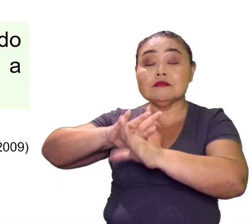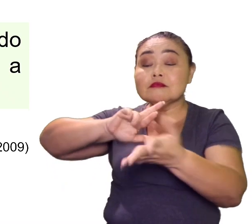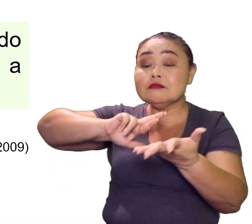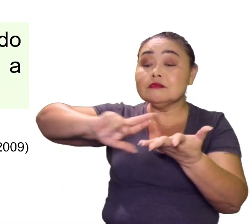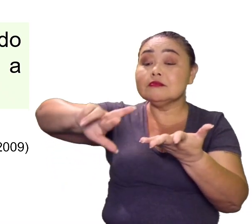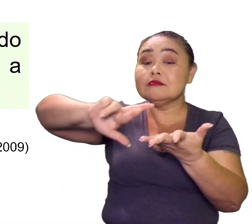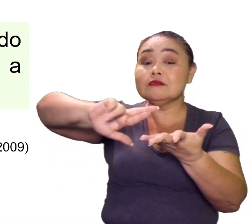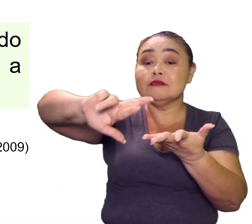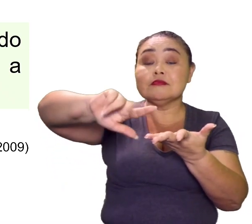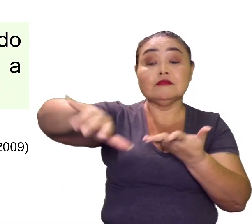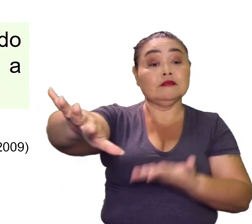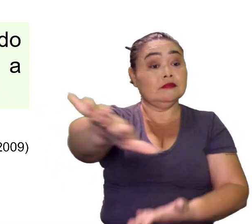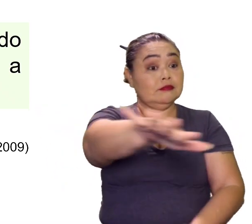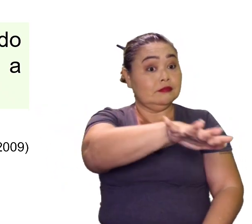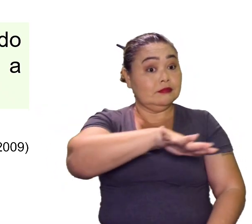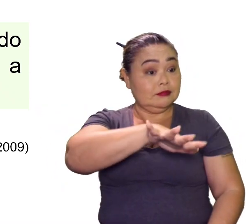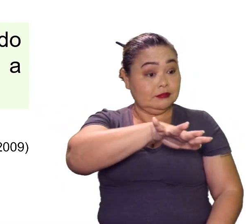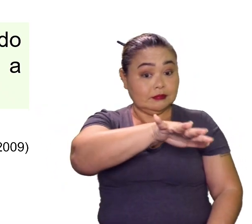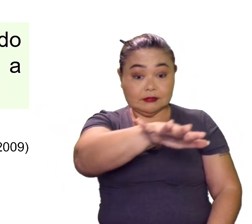nos mais diferentes ambientes.